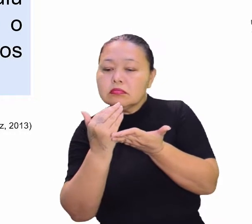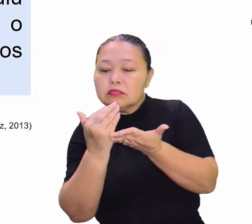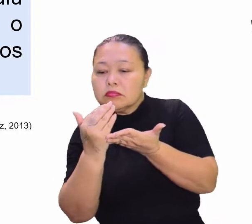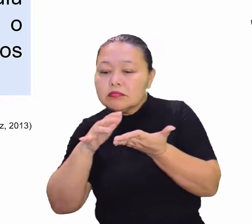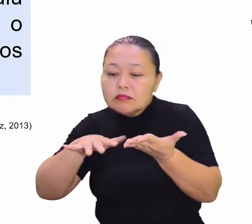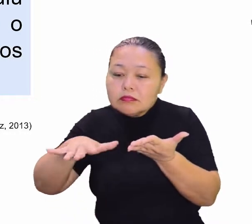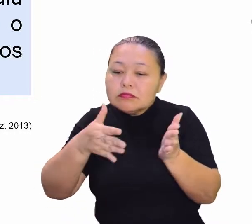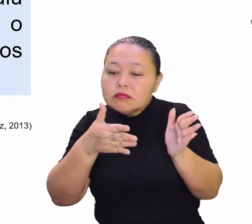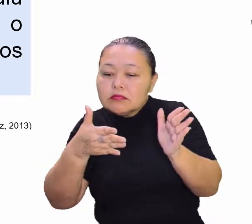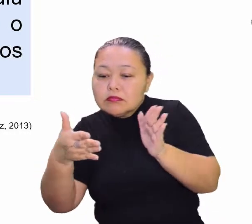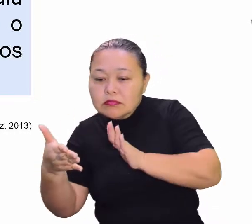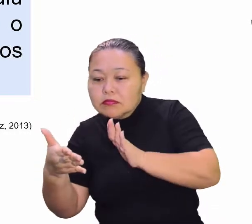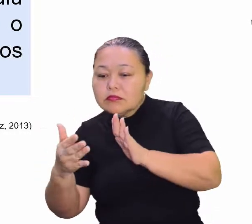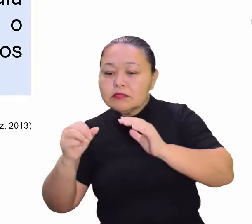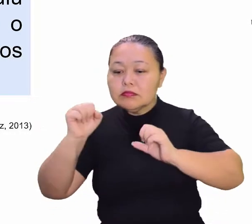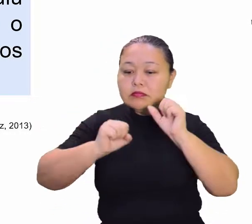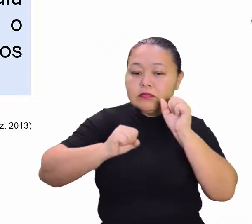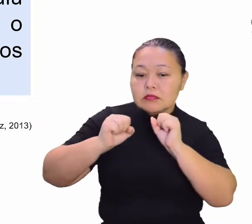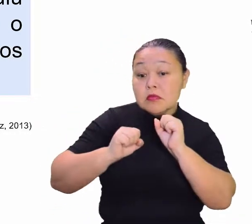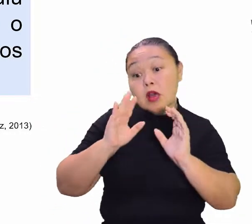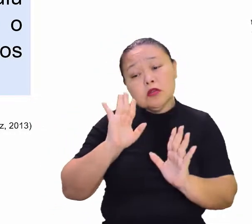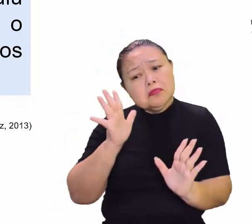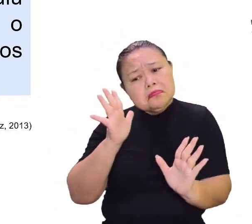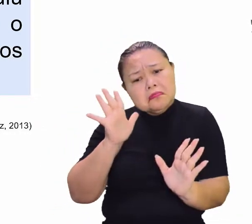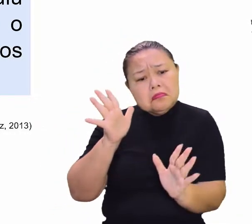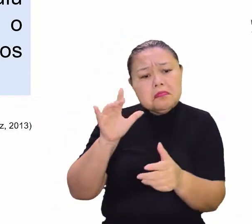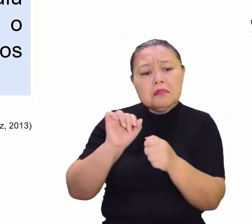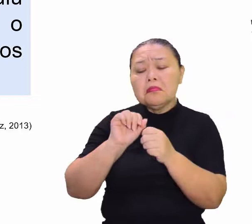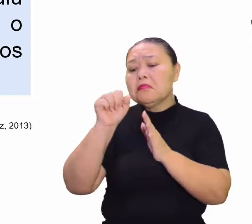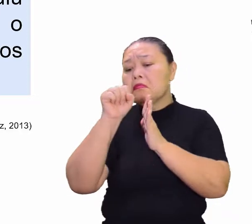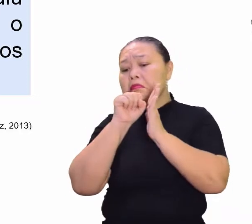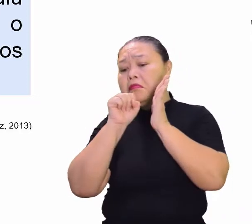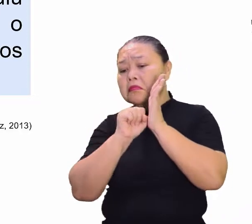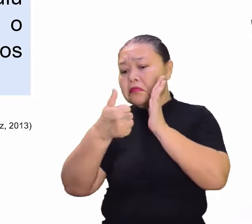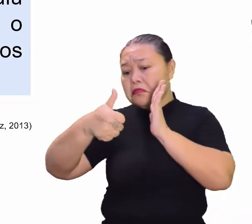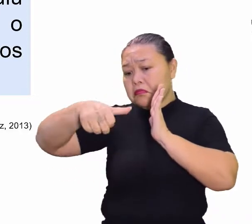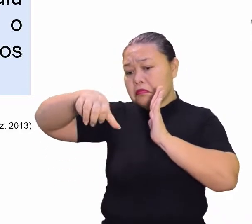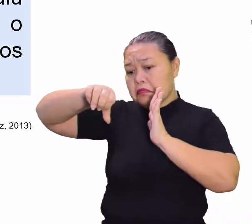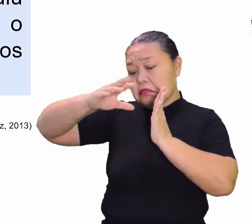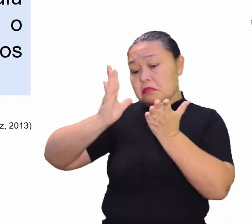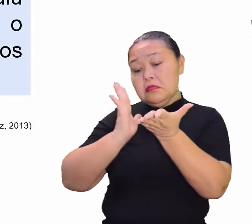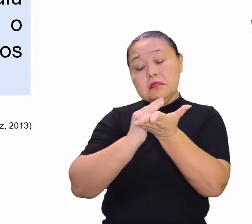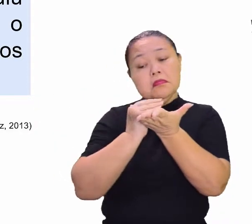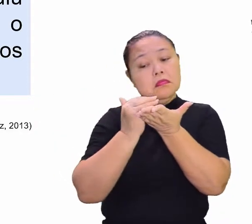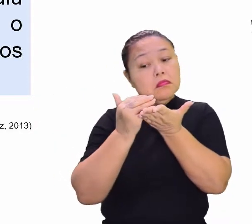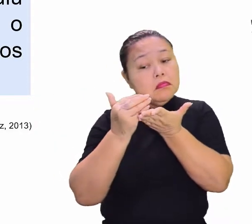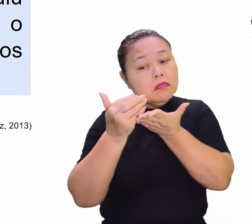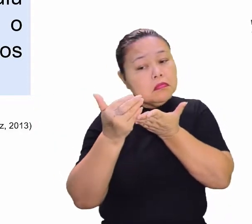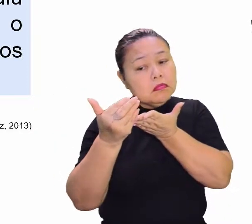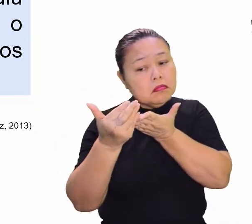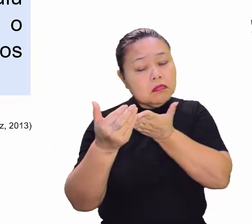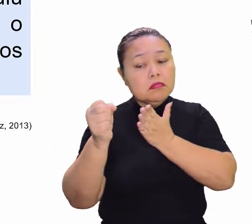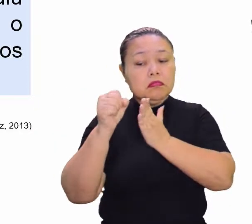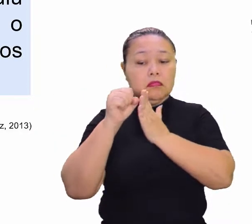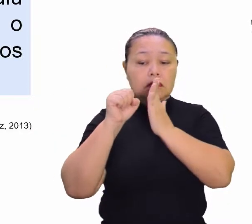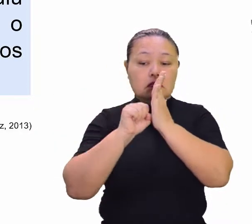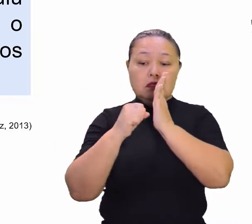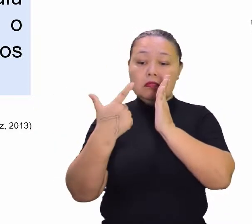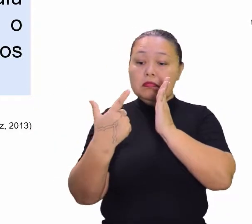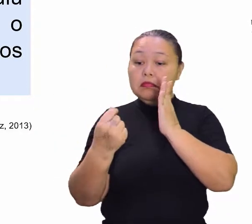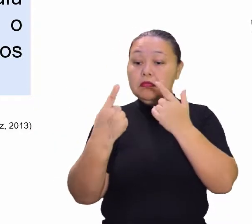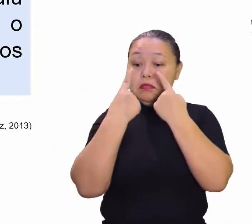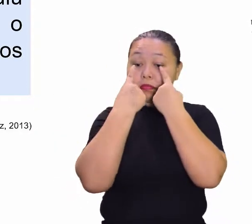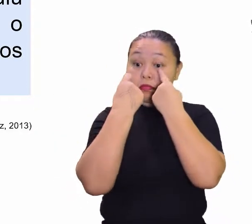século XIX e início do século XX. E aí, Rogério? Aí é bem interessante estar falando